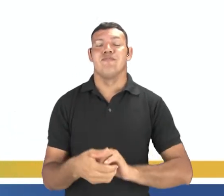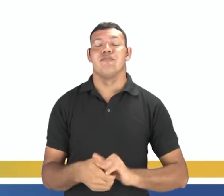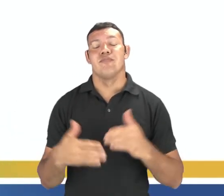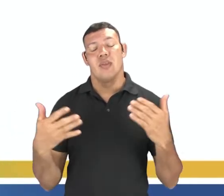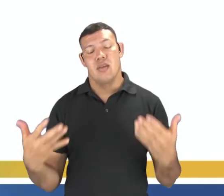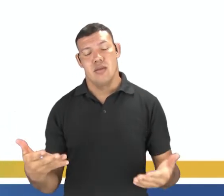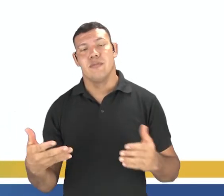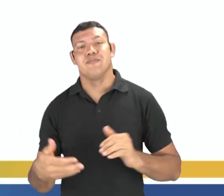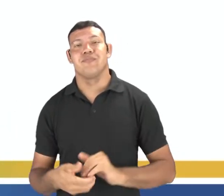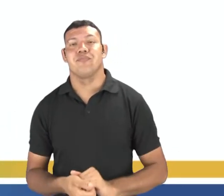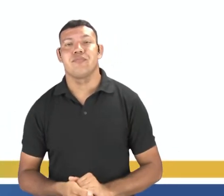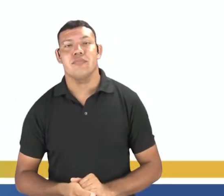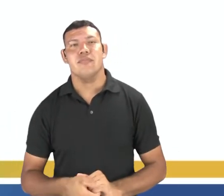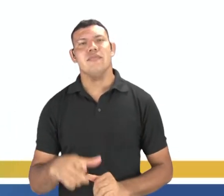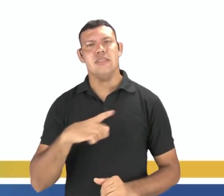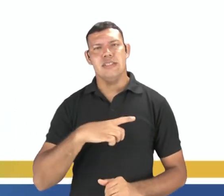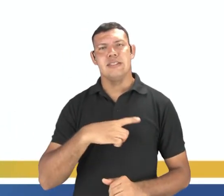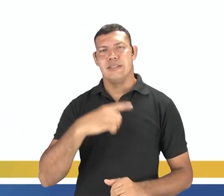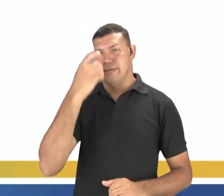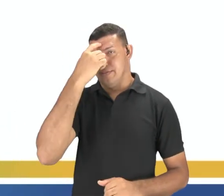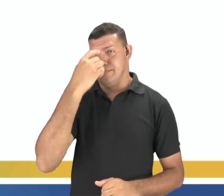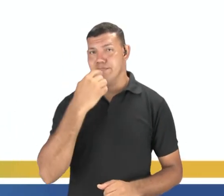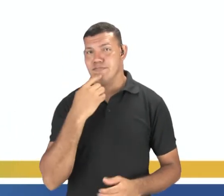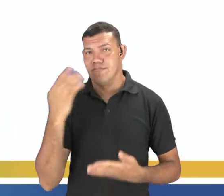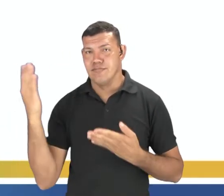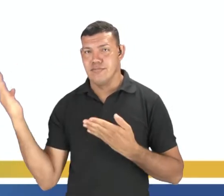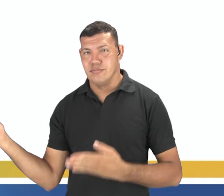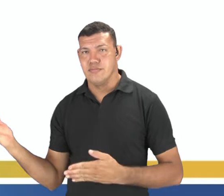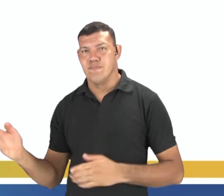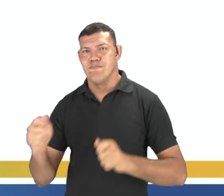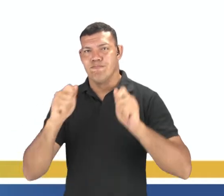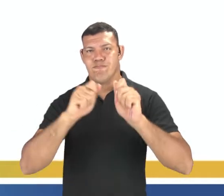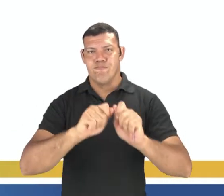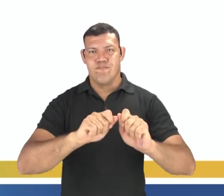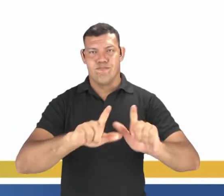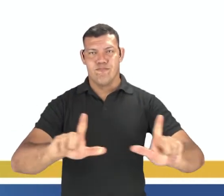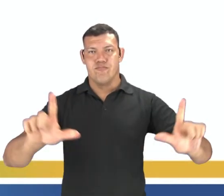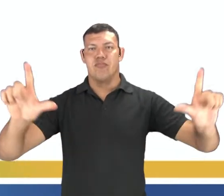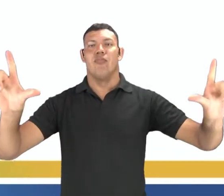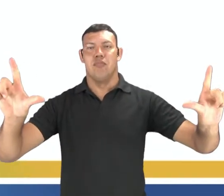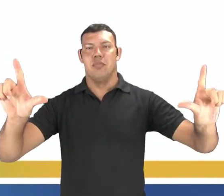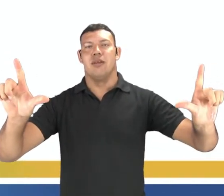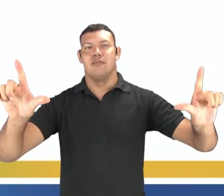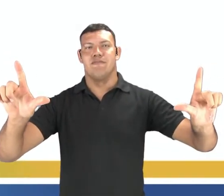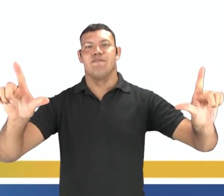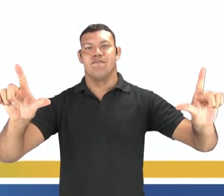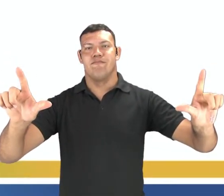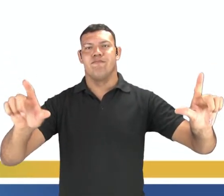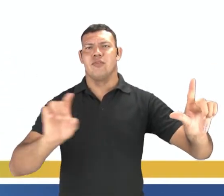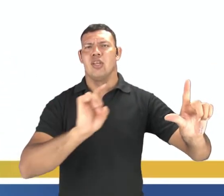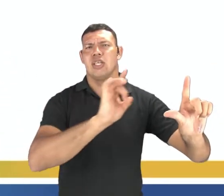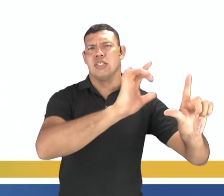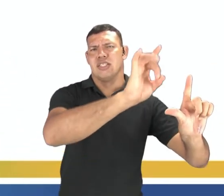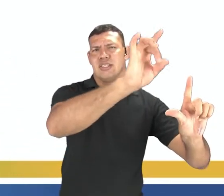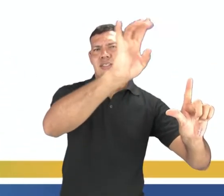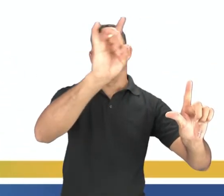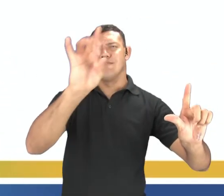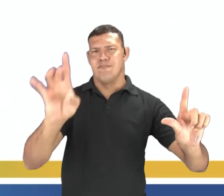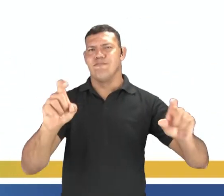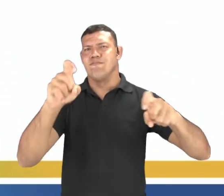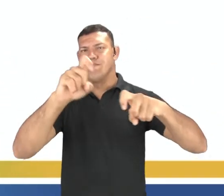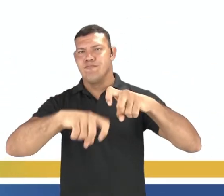Então, nós temos outra imagem aí mais ampliada, né, que você pode ver cada parte que compõe o